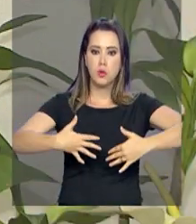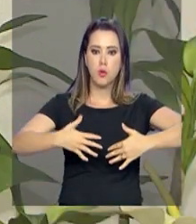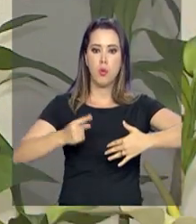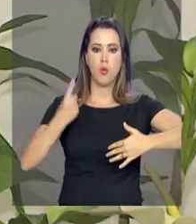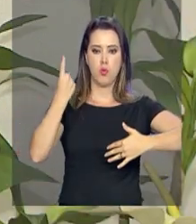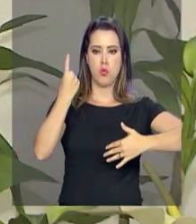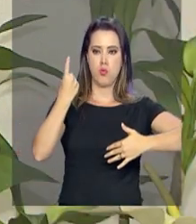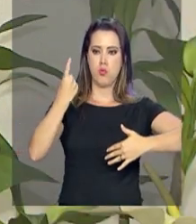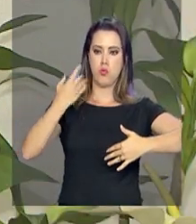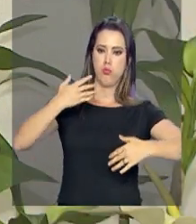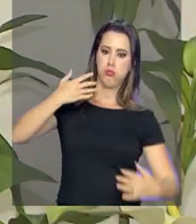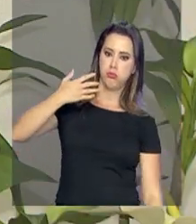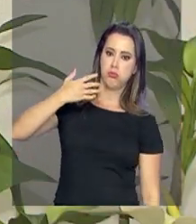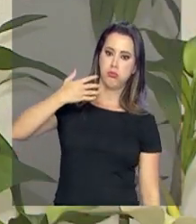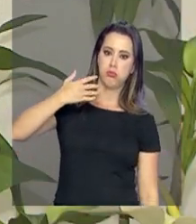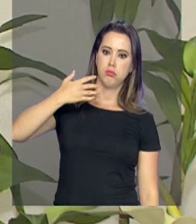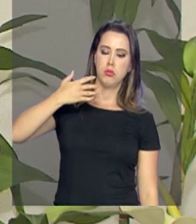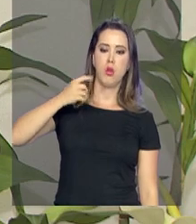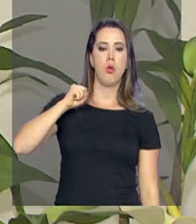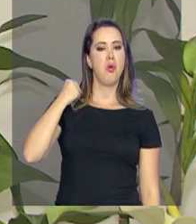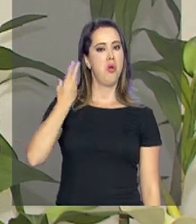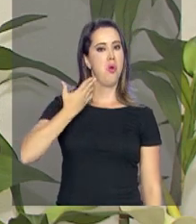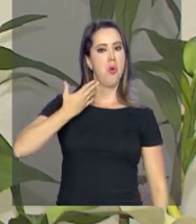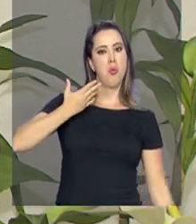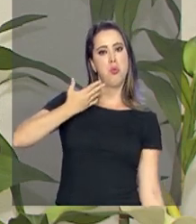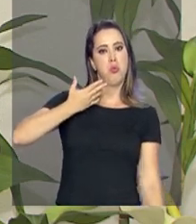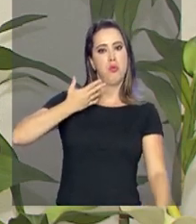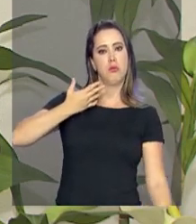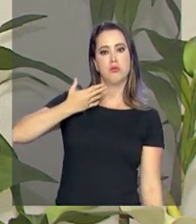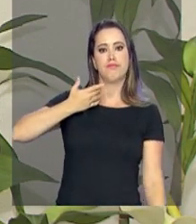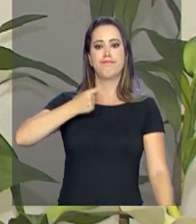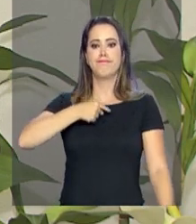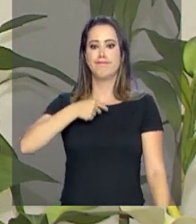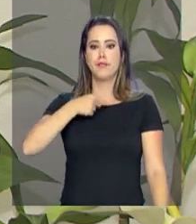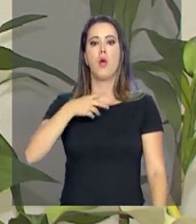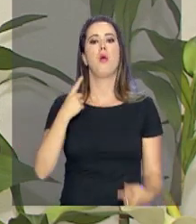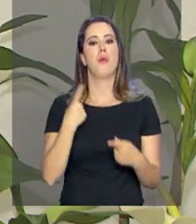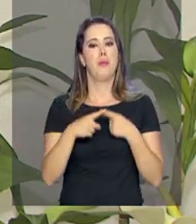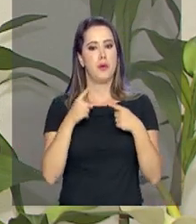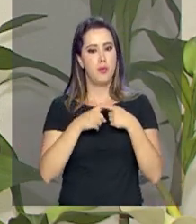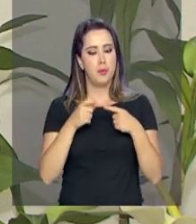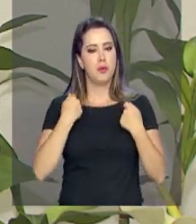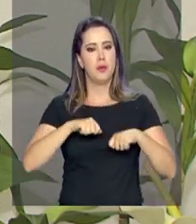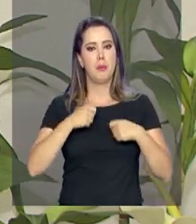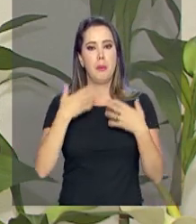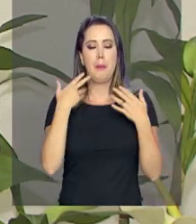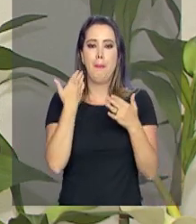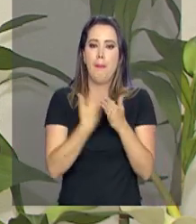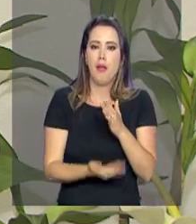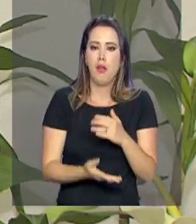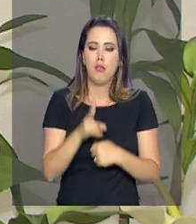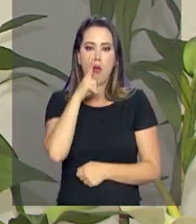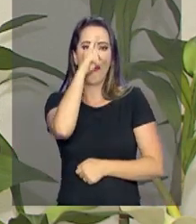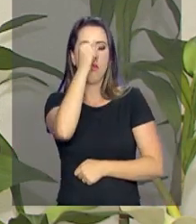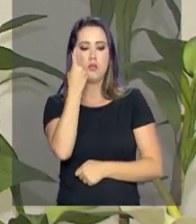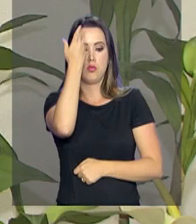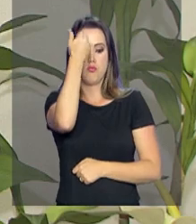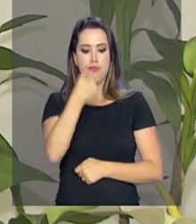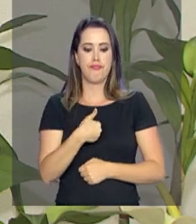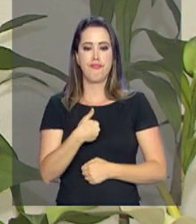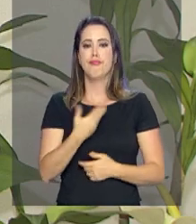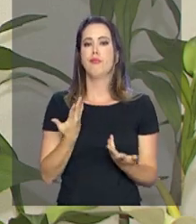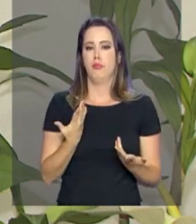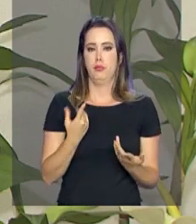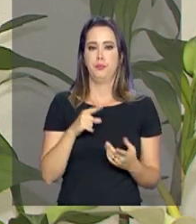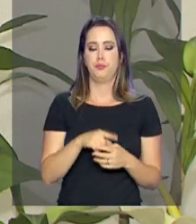dos braços pode cair ou não conseguir fazer o movimento esse é outro sinal perda de força de um lado do corpo o